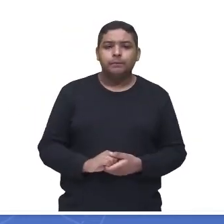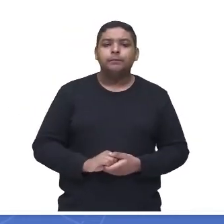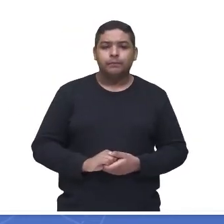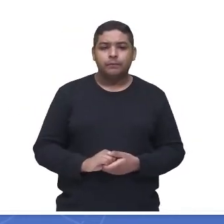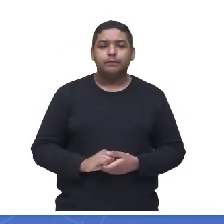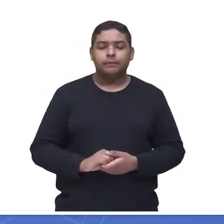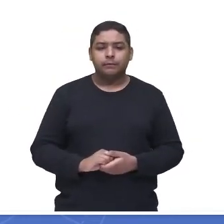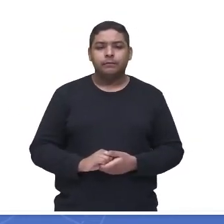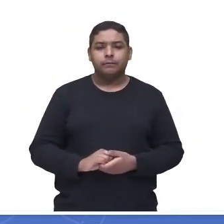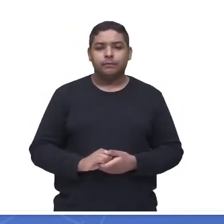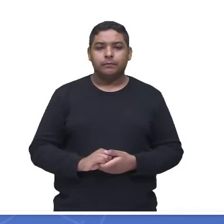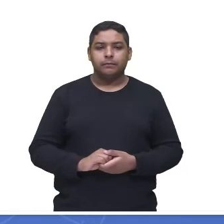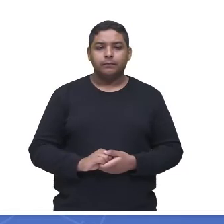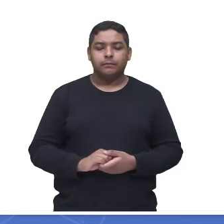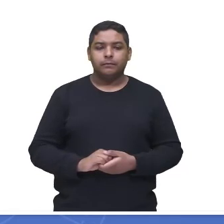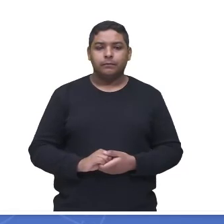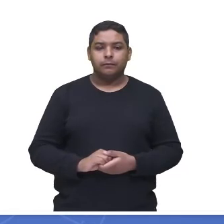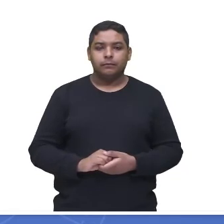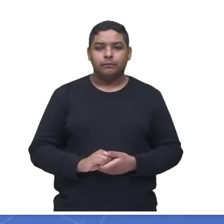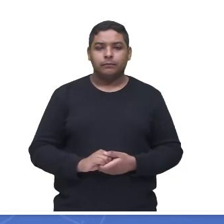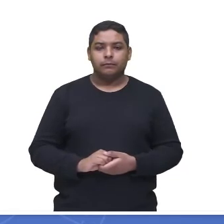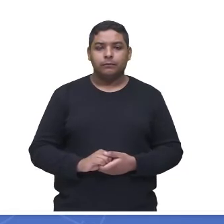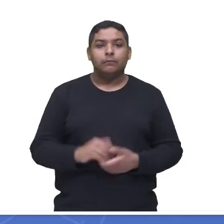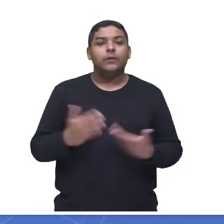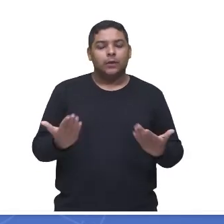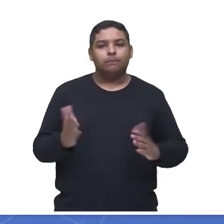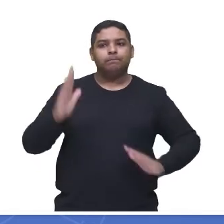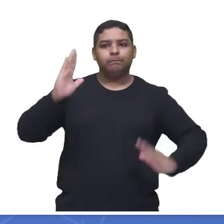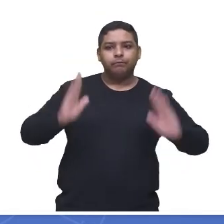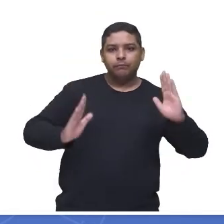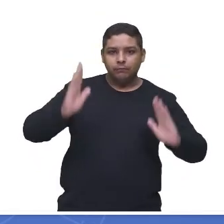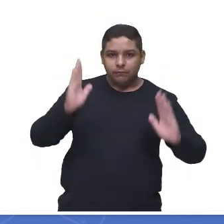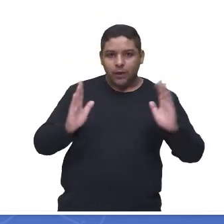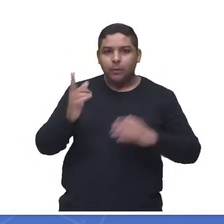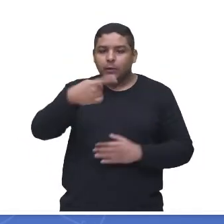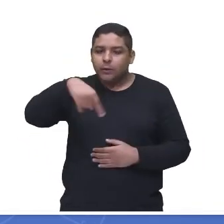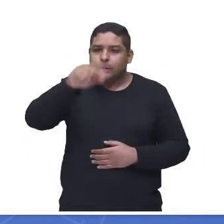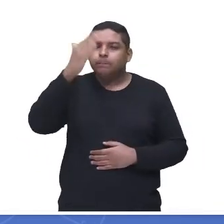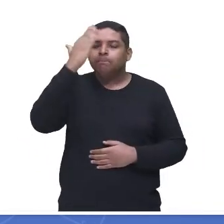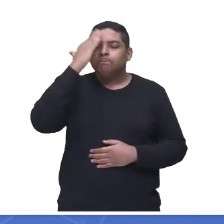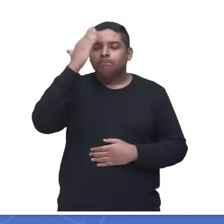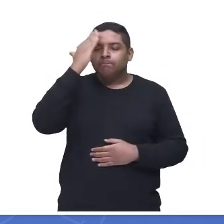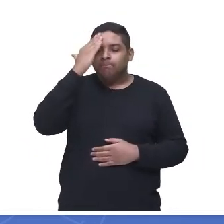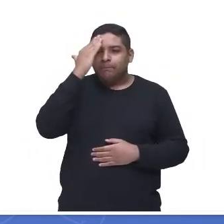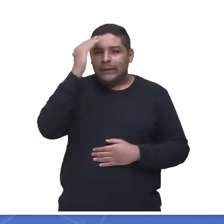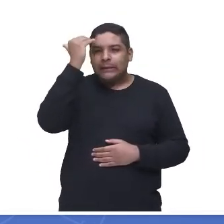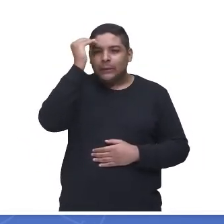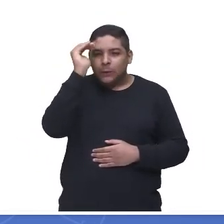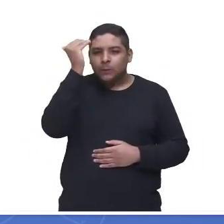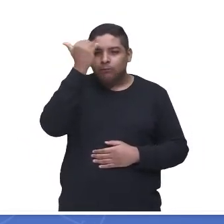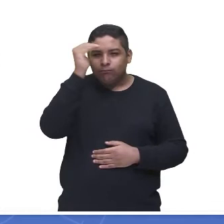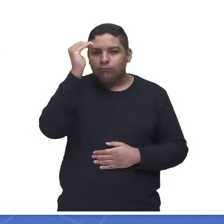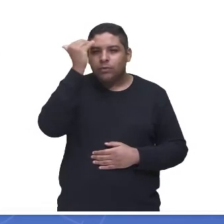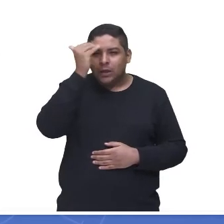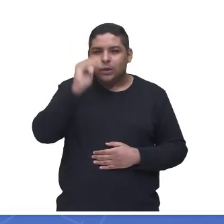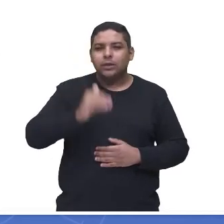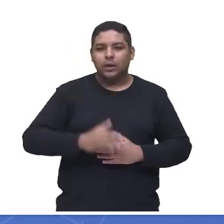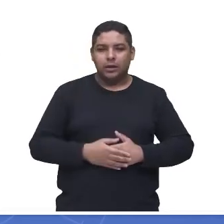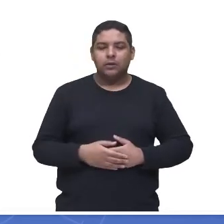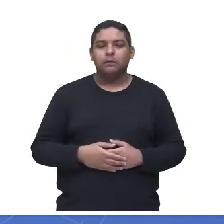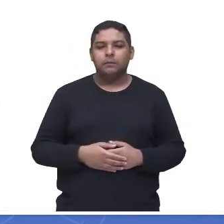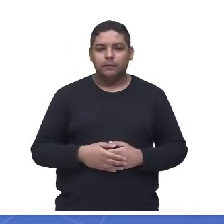para o vestibular. Então, assim, é um período que nós precisamos compreender, né, situar como é que